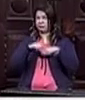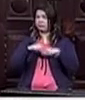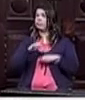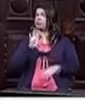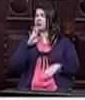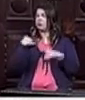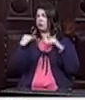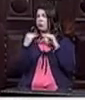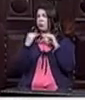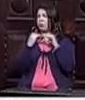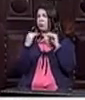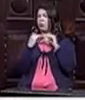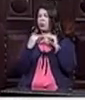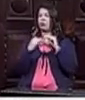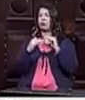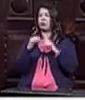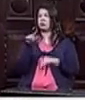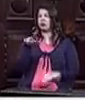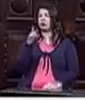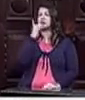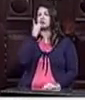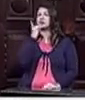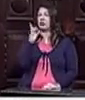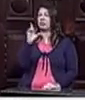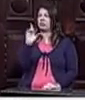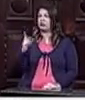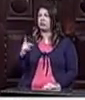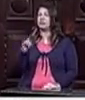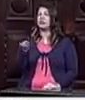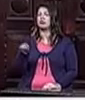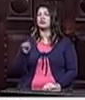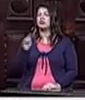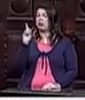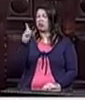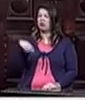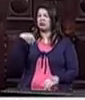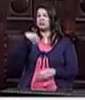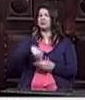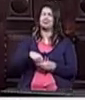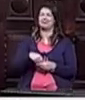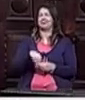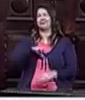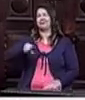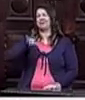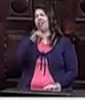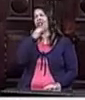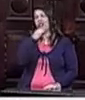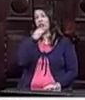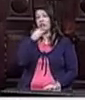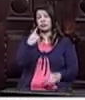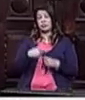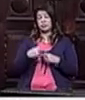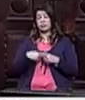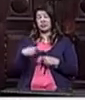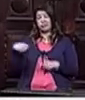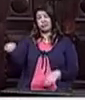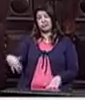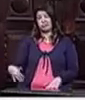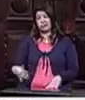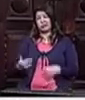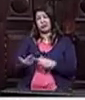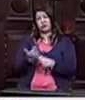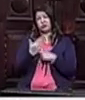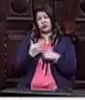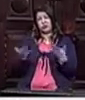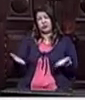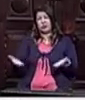com a fala do deputado que me antecedeu, o deputado Luiz Paulo, de que é uma votação quase que simbólica, porque é muito imprestável no que